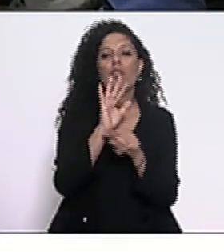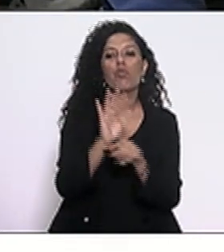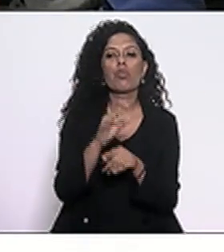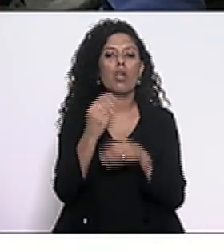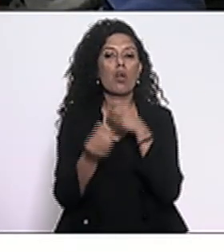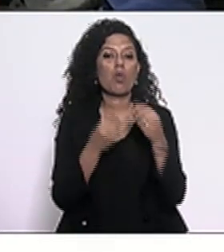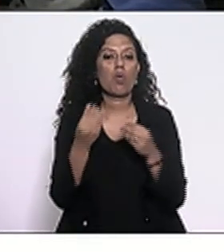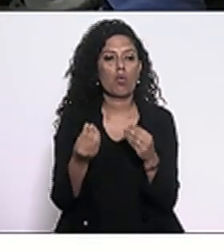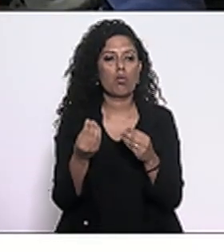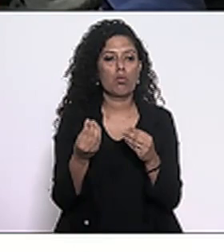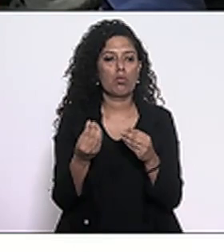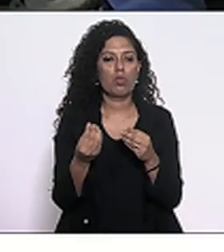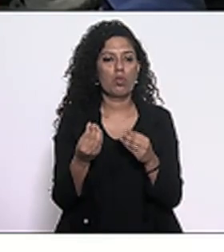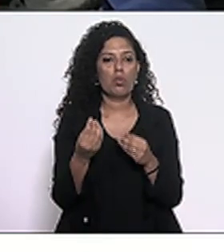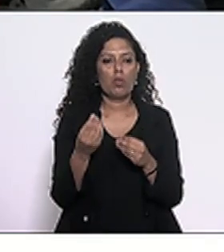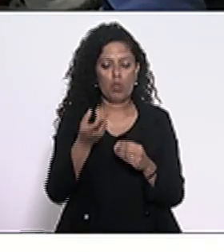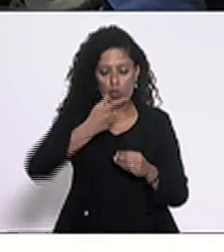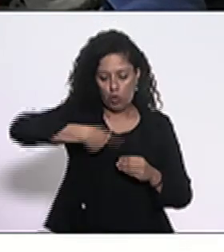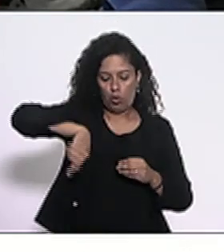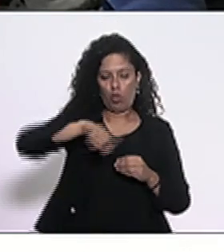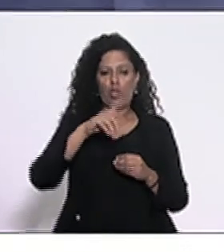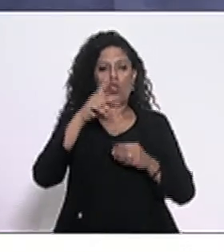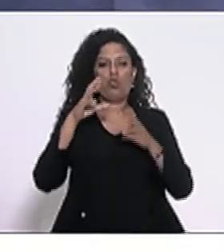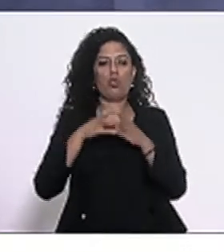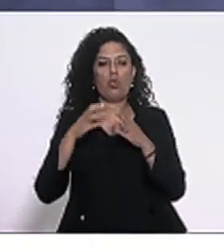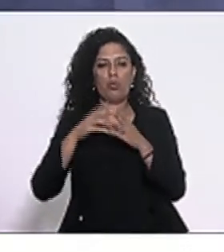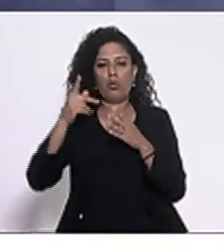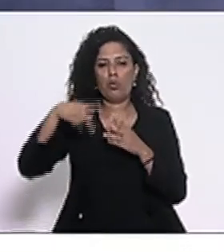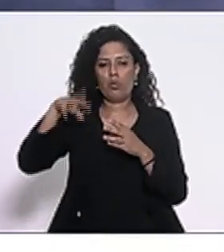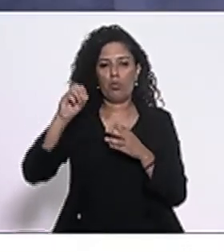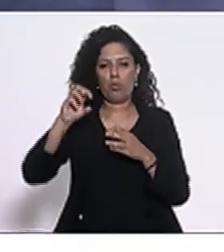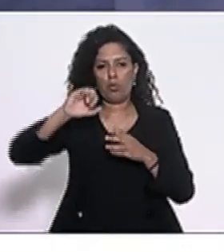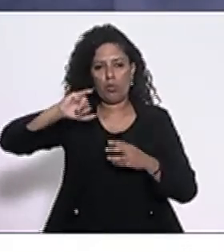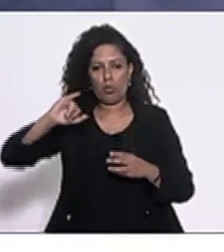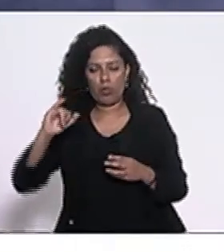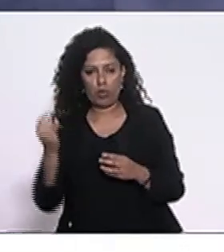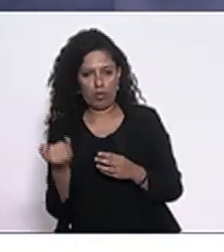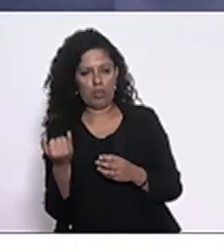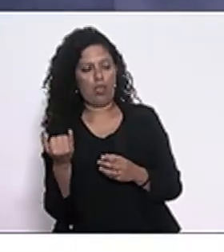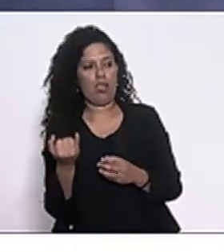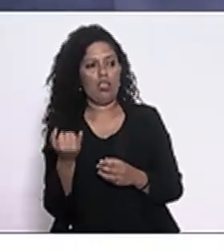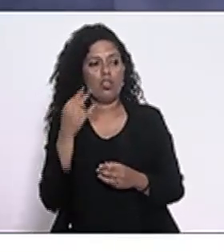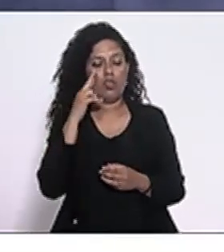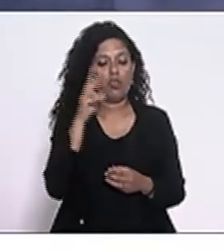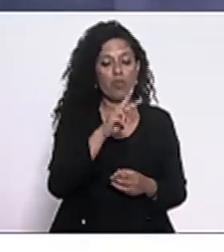eficiente. E como o Proderj se insere em toda essa logística